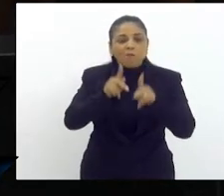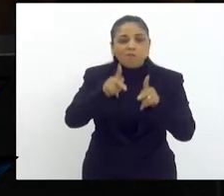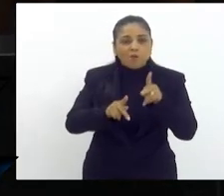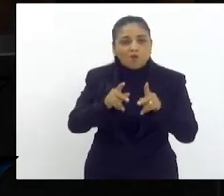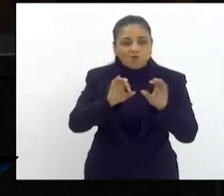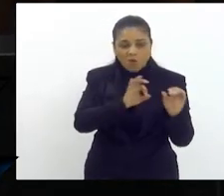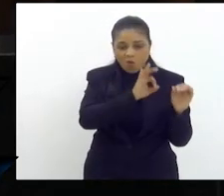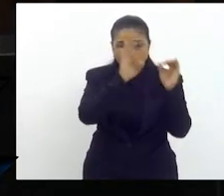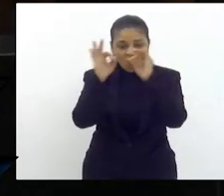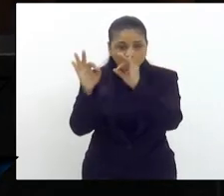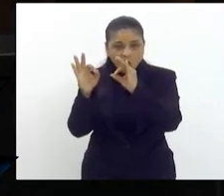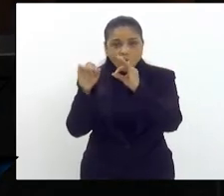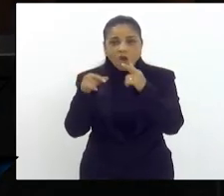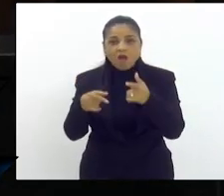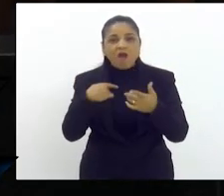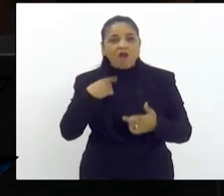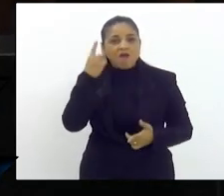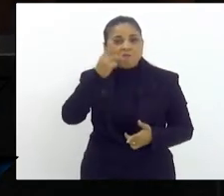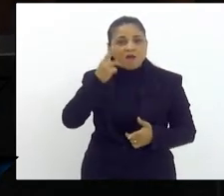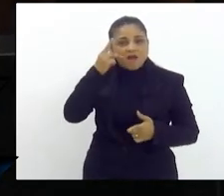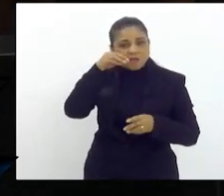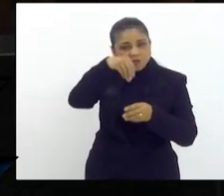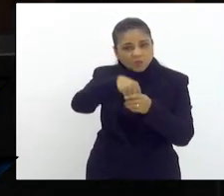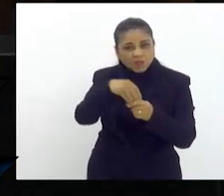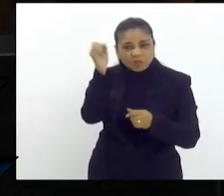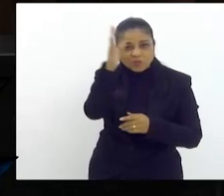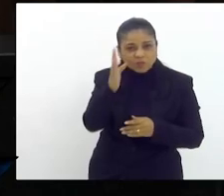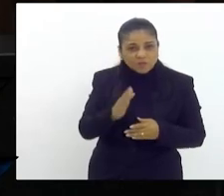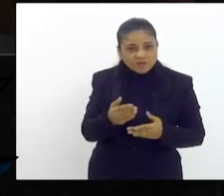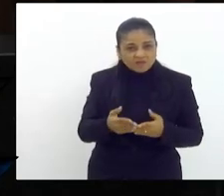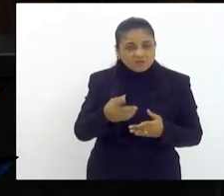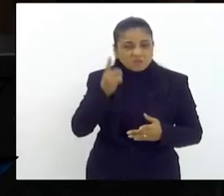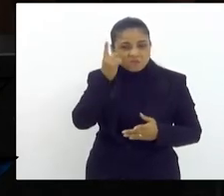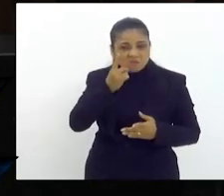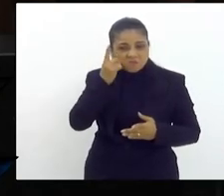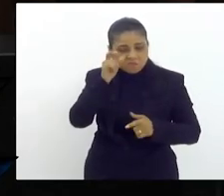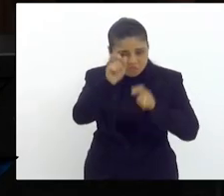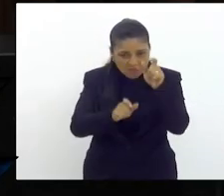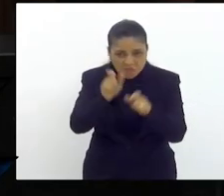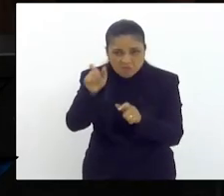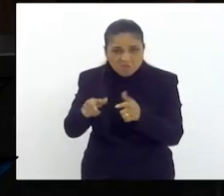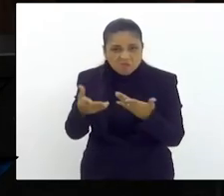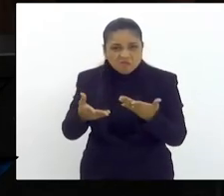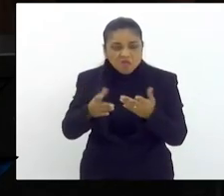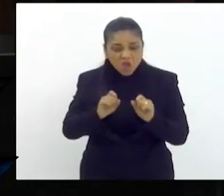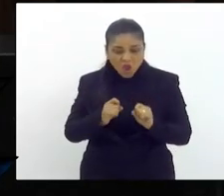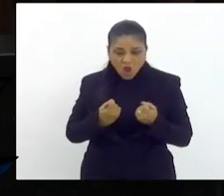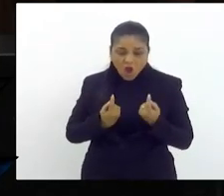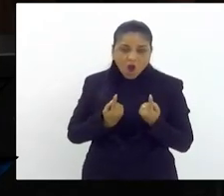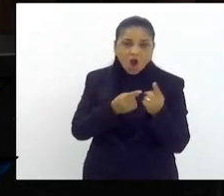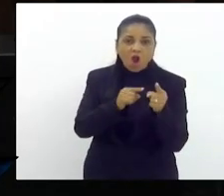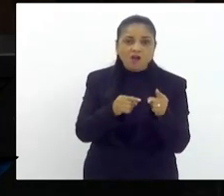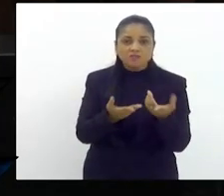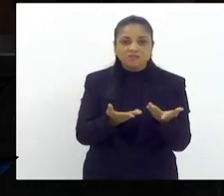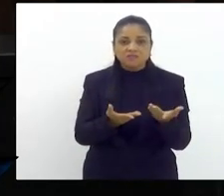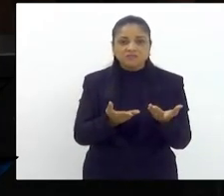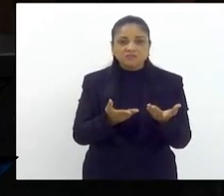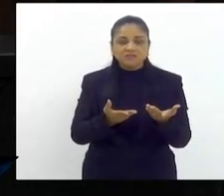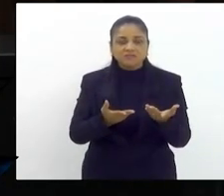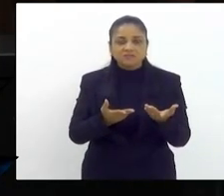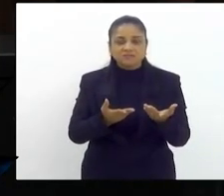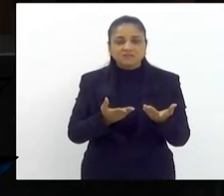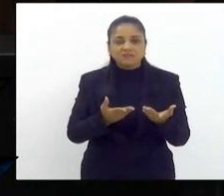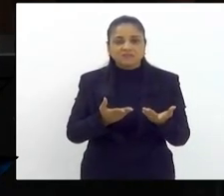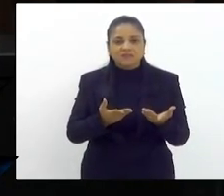do parlamento brasileiro quando a gente tem parlamentares vos e ferrando contra a todo